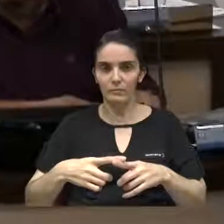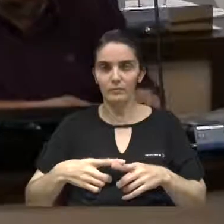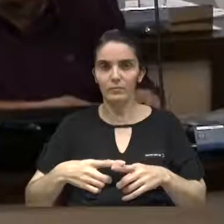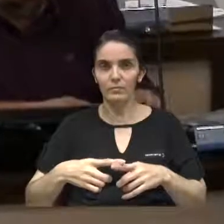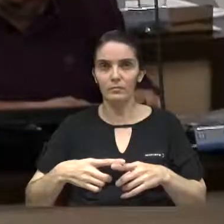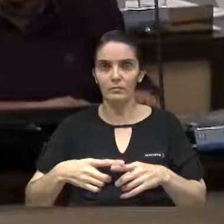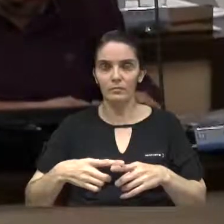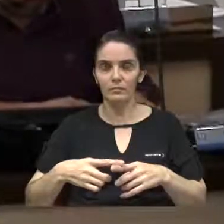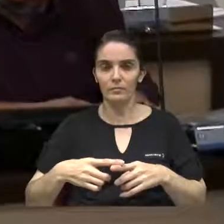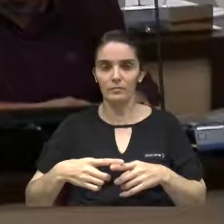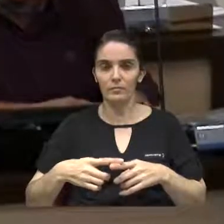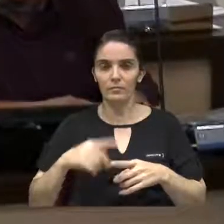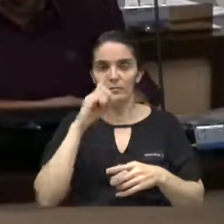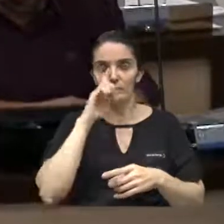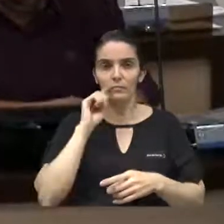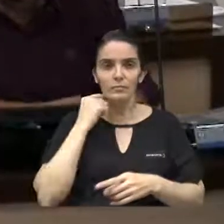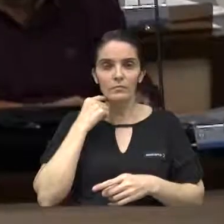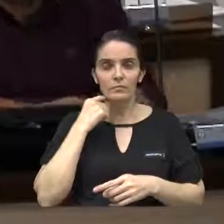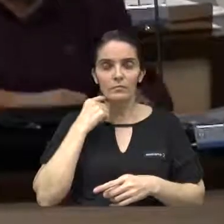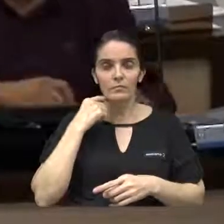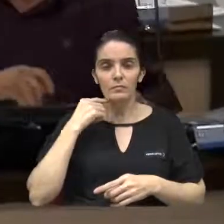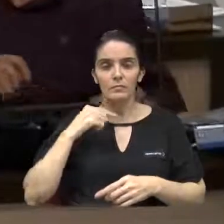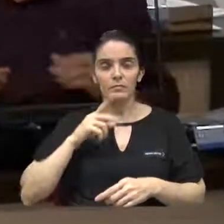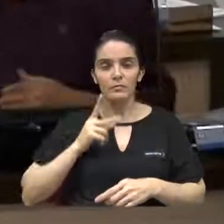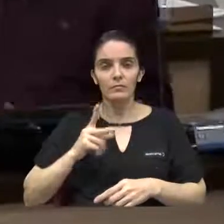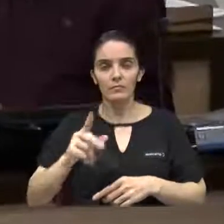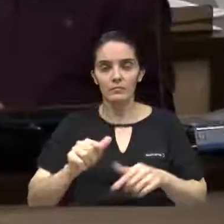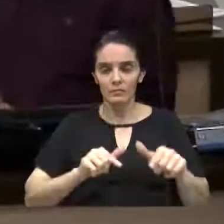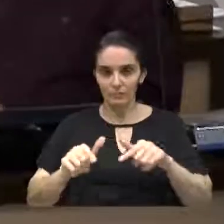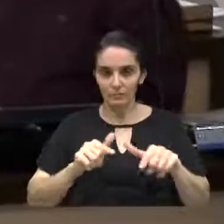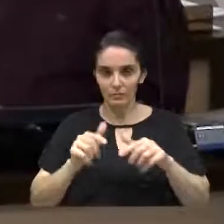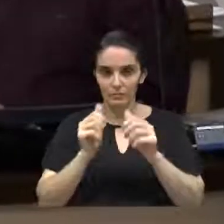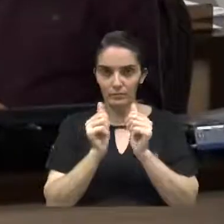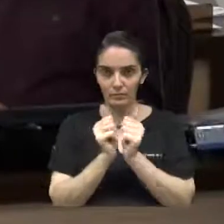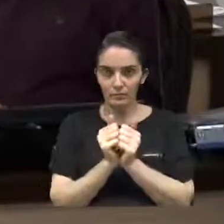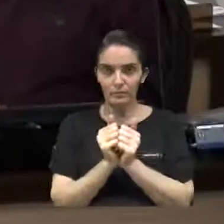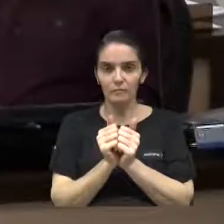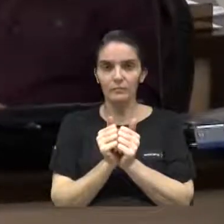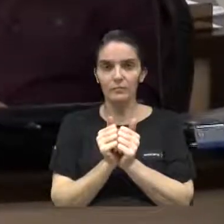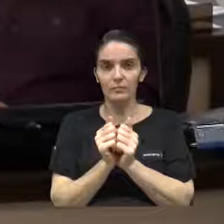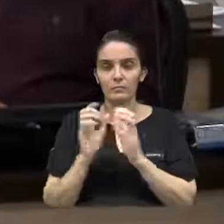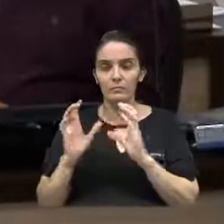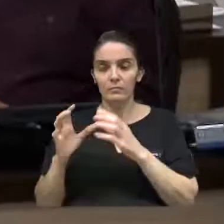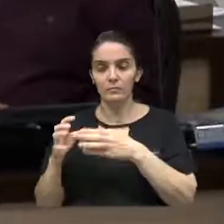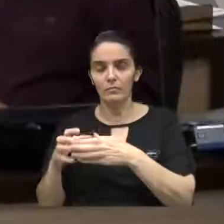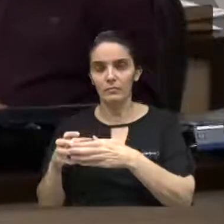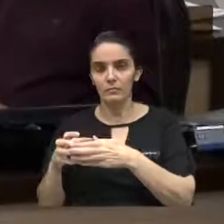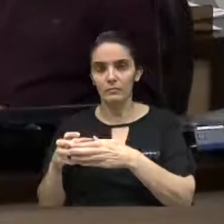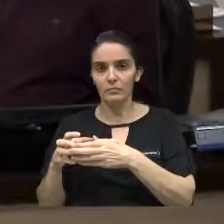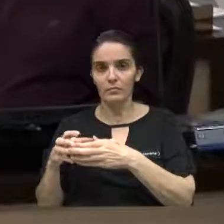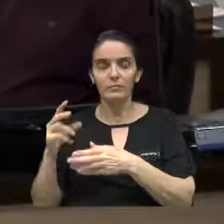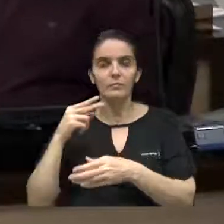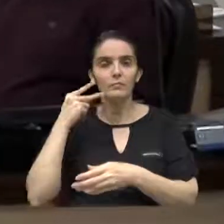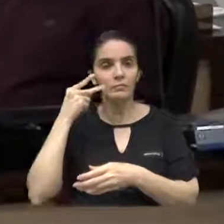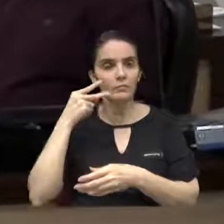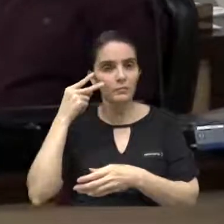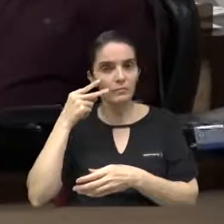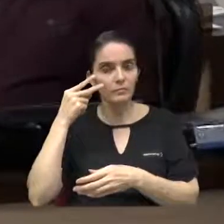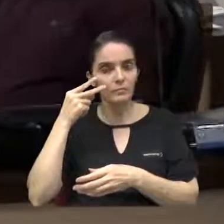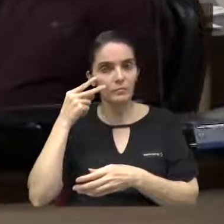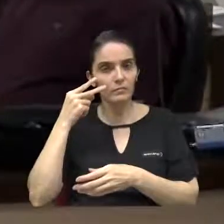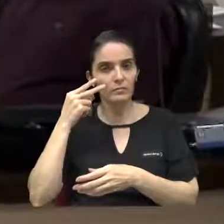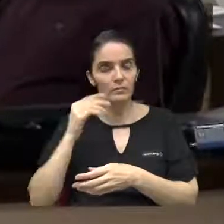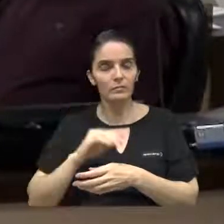sempre tenho trabalhado em conjunto com a comissão de vereadores para